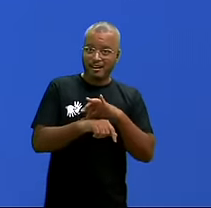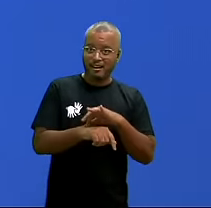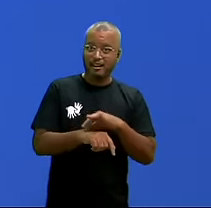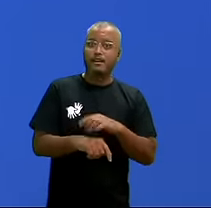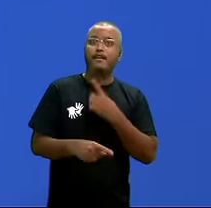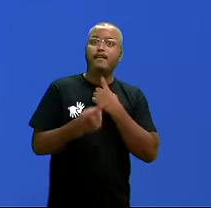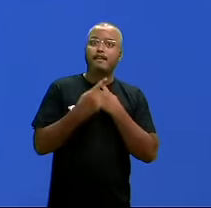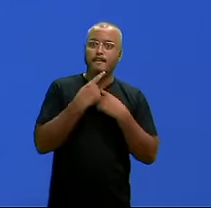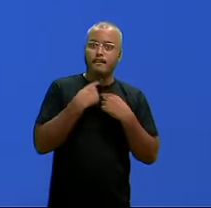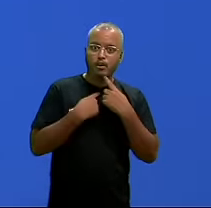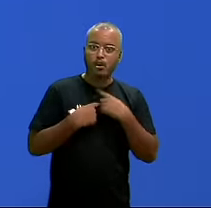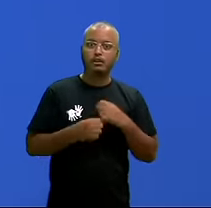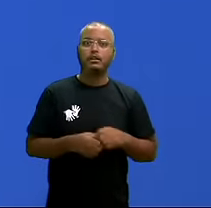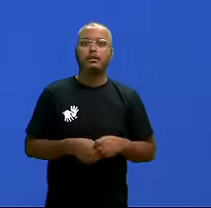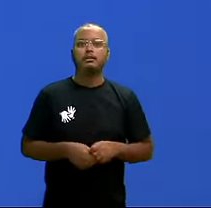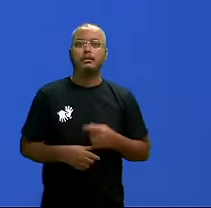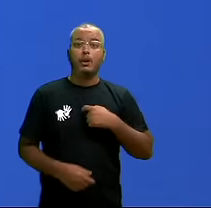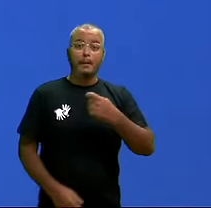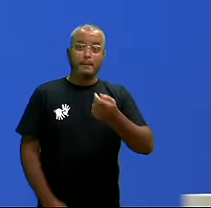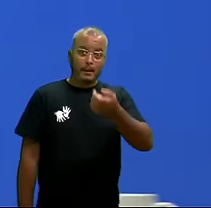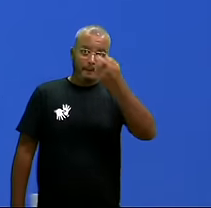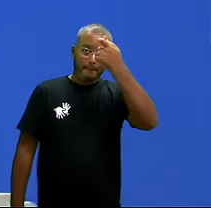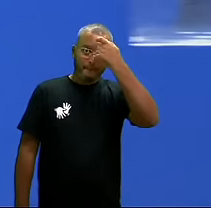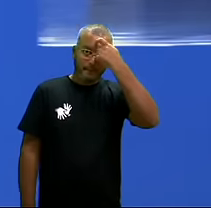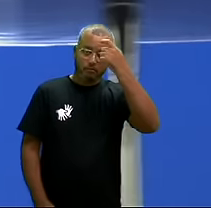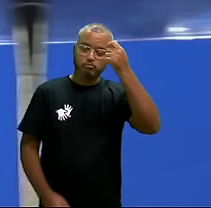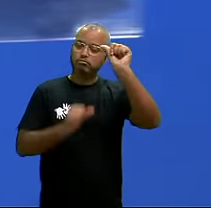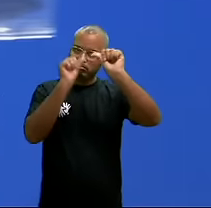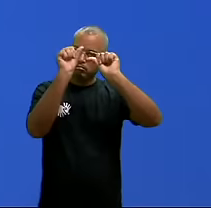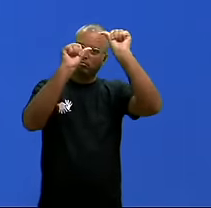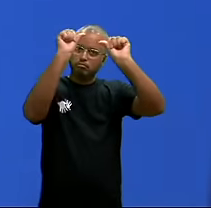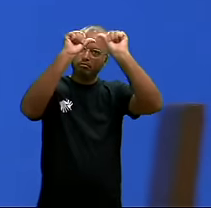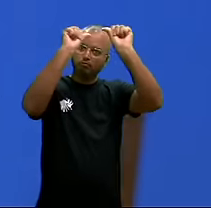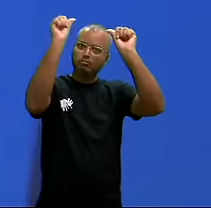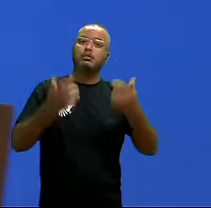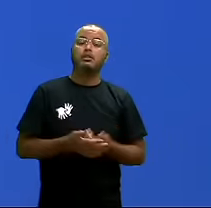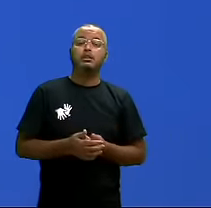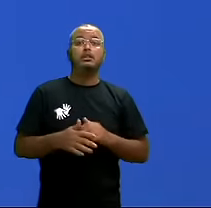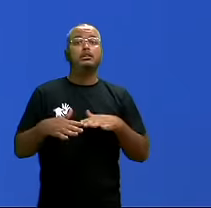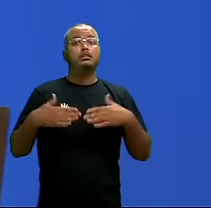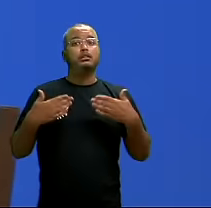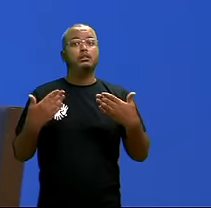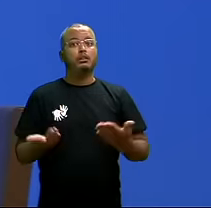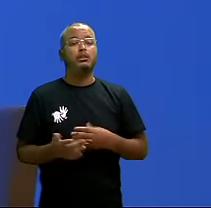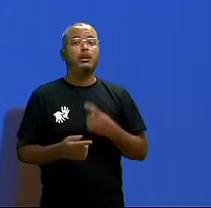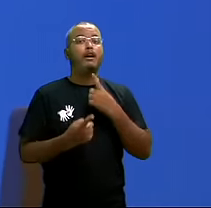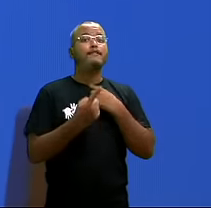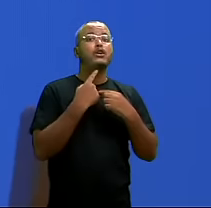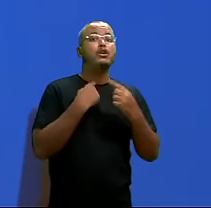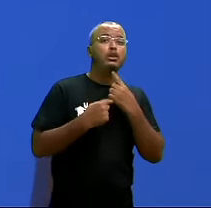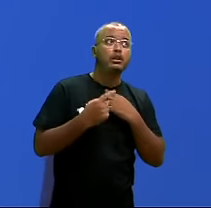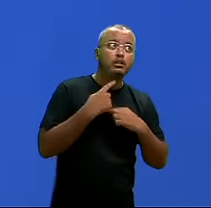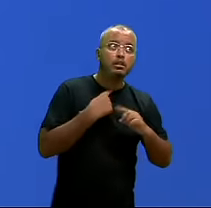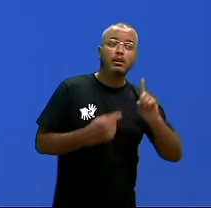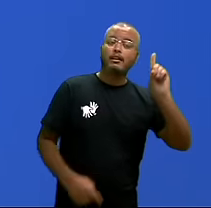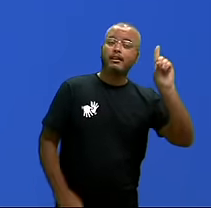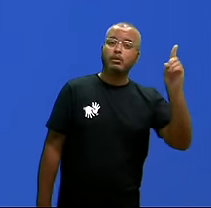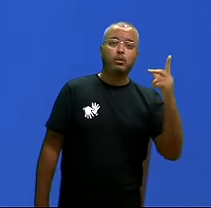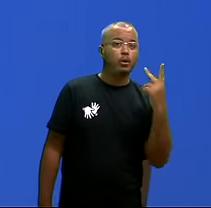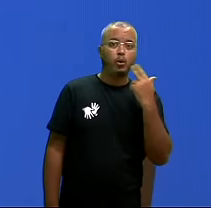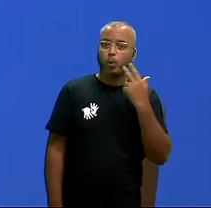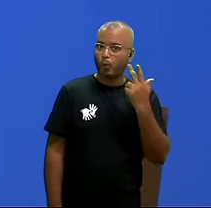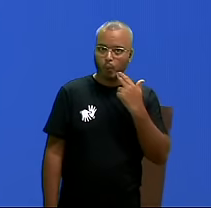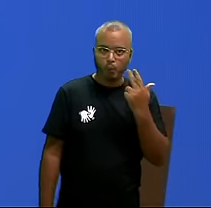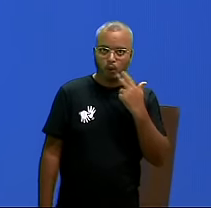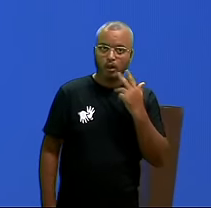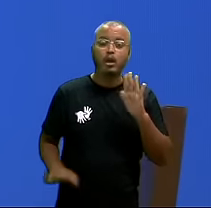Por isso que Paulo diz que tem que renovar a mente com a palavra. Então, já que nunca vai ser natural para mim fazer a vontade de Deus, o que eu tenho que fazer? Eu não tenho que esperar pelo natural,